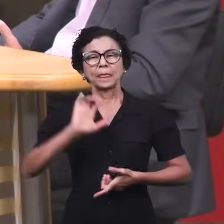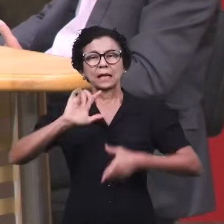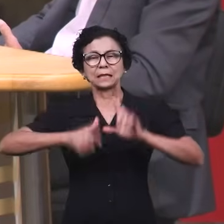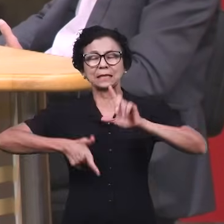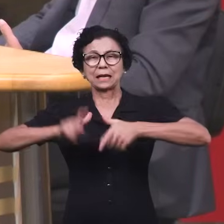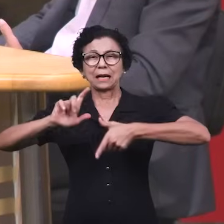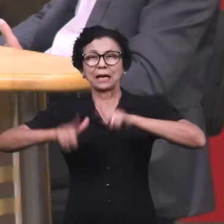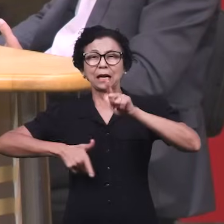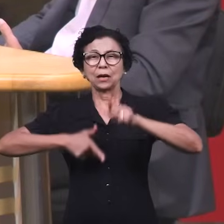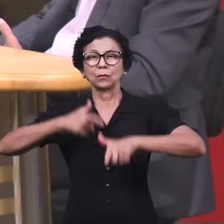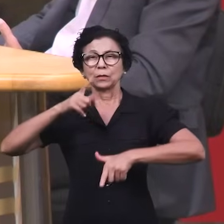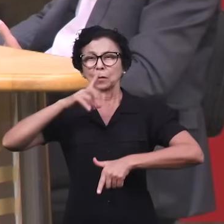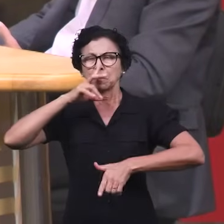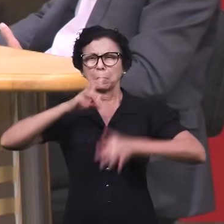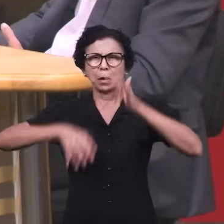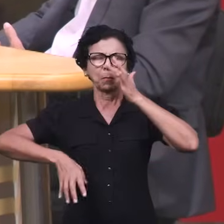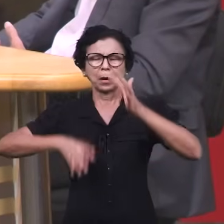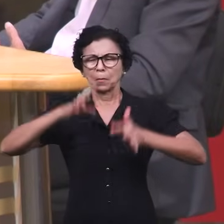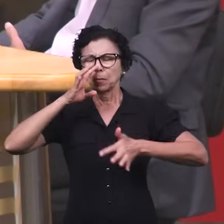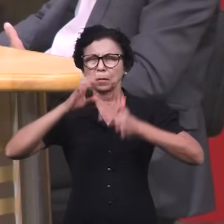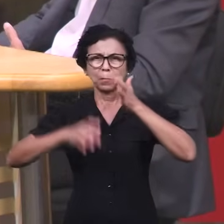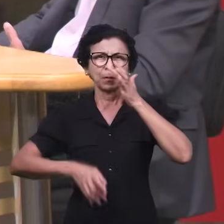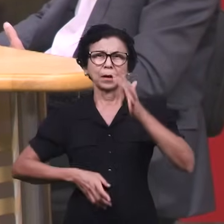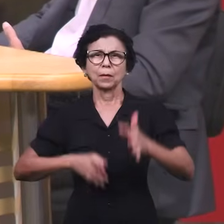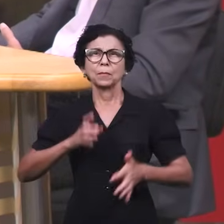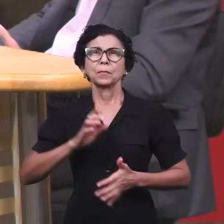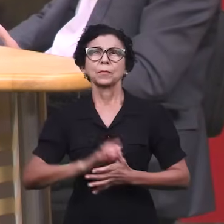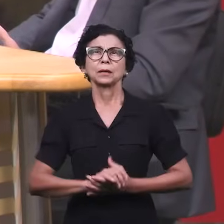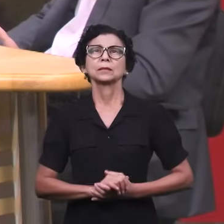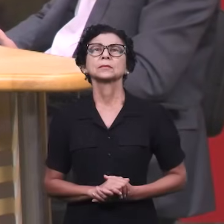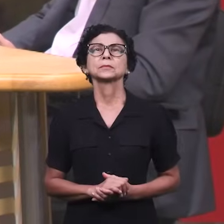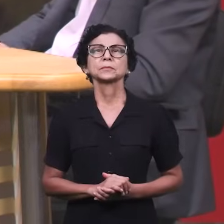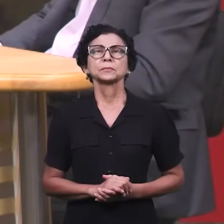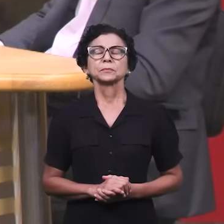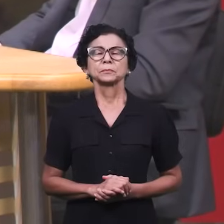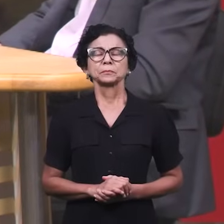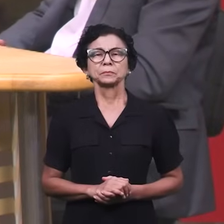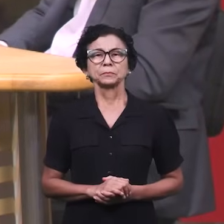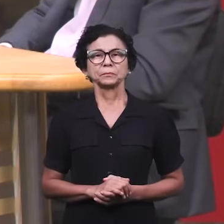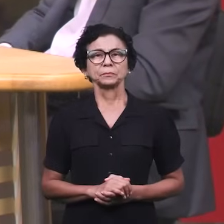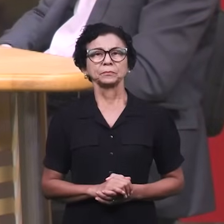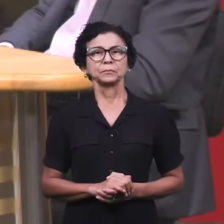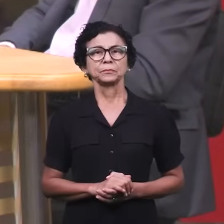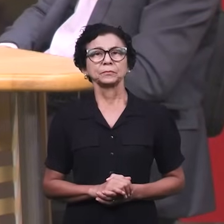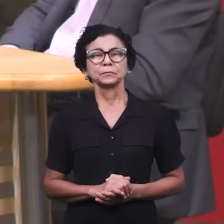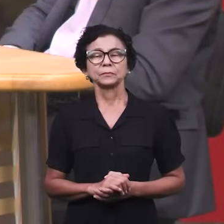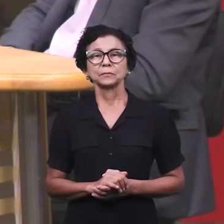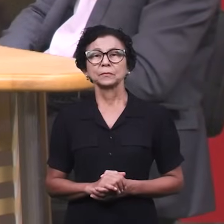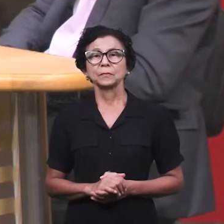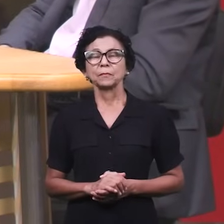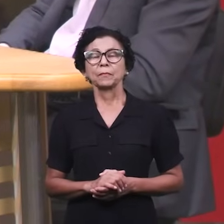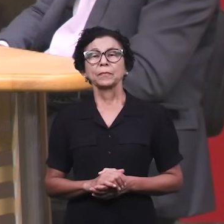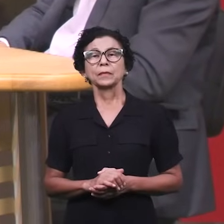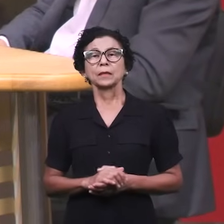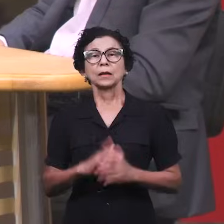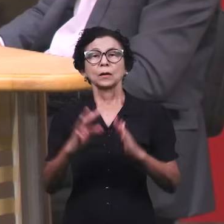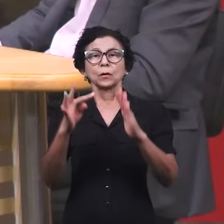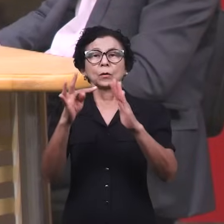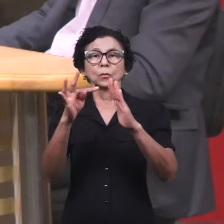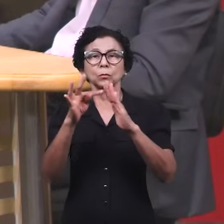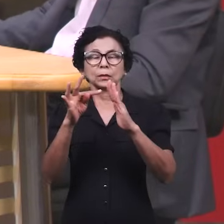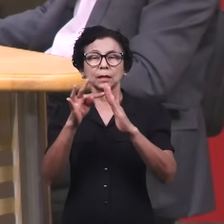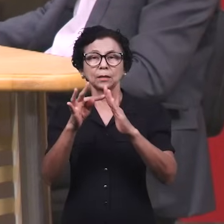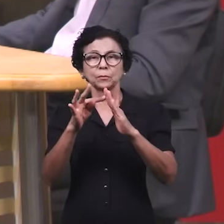Israel que foi a tomada de Jerusalém por Nabuco dezor e a primeira destruição do templo ali que Salomão